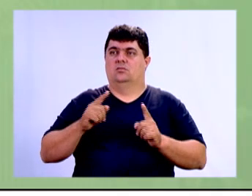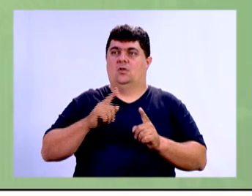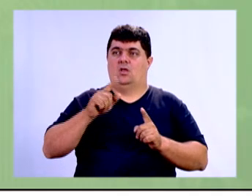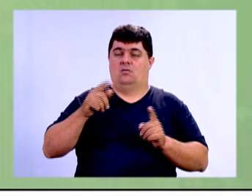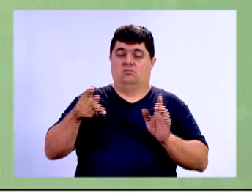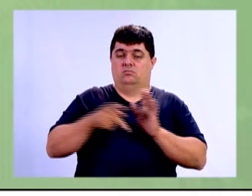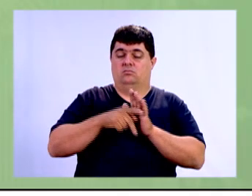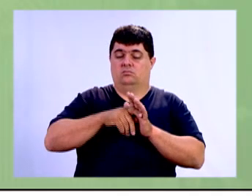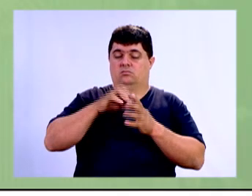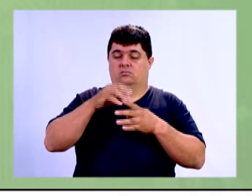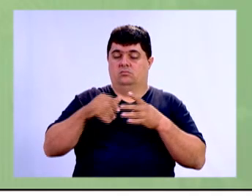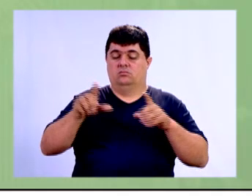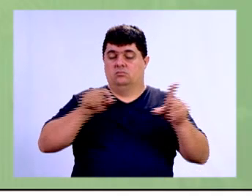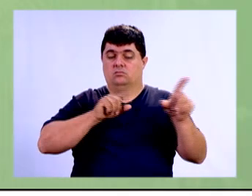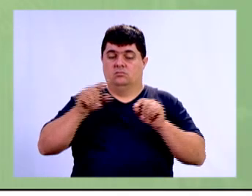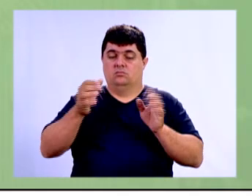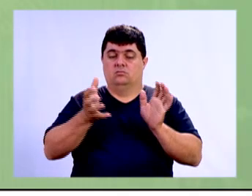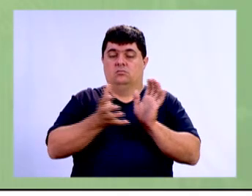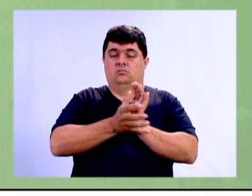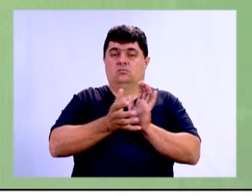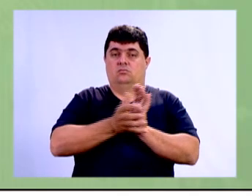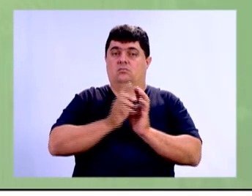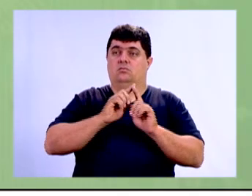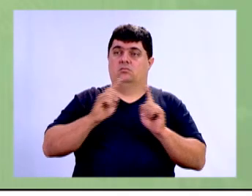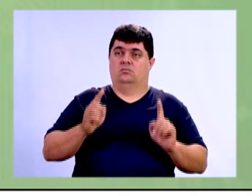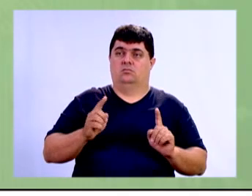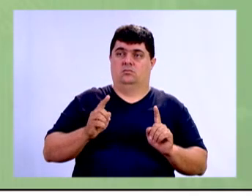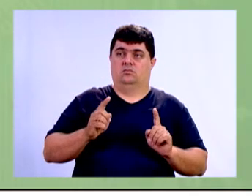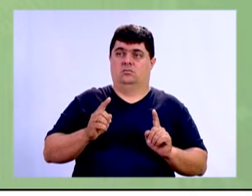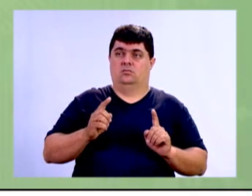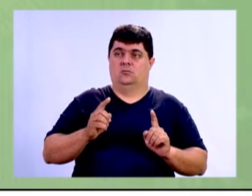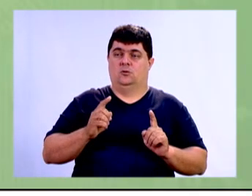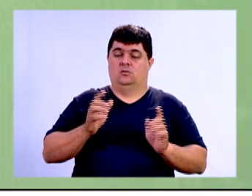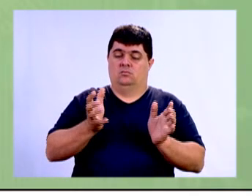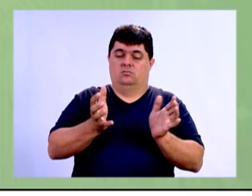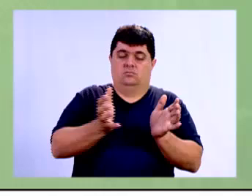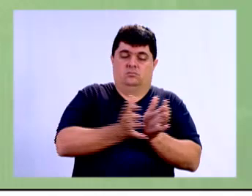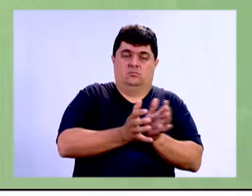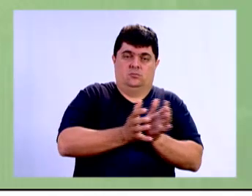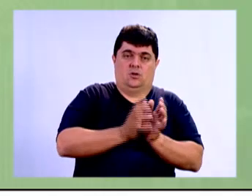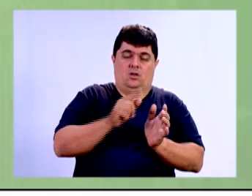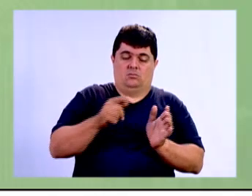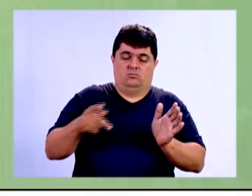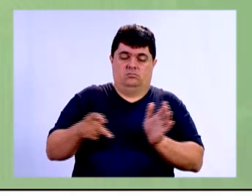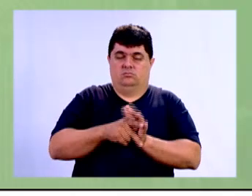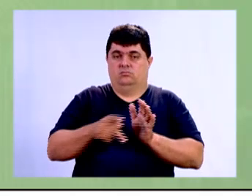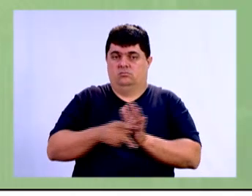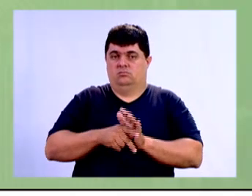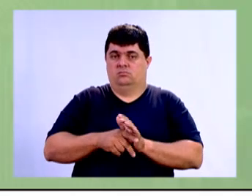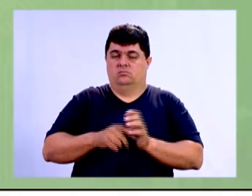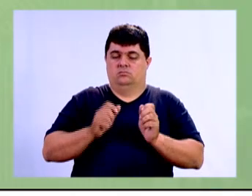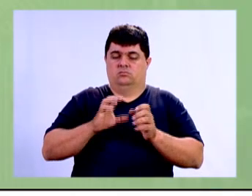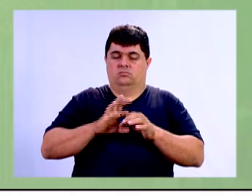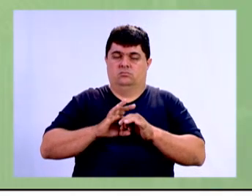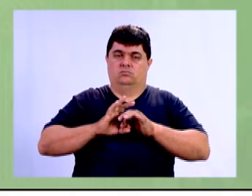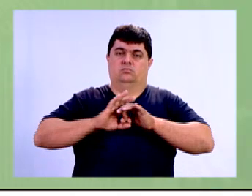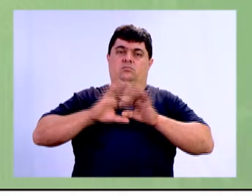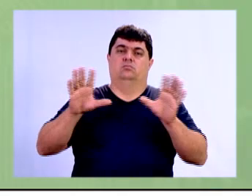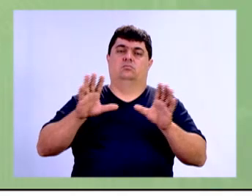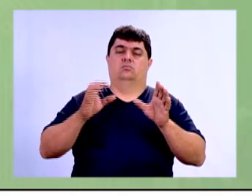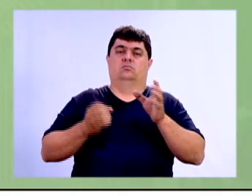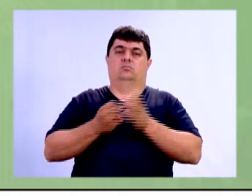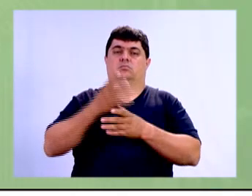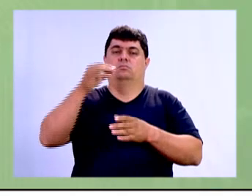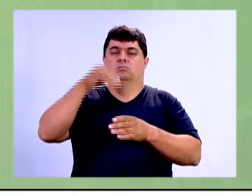e comportamento de um conjunto de objetos. Mas nem todas as classes são projetadas para permitir a